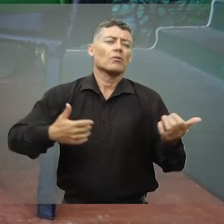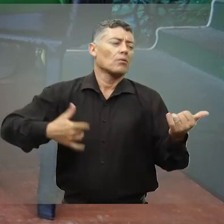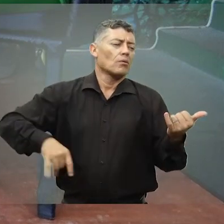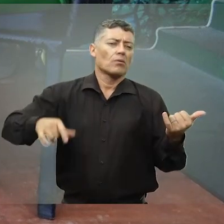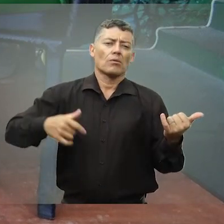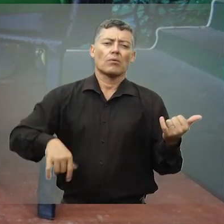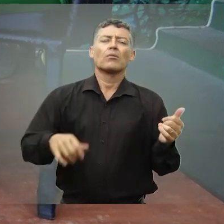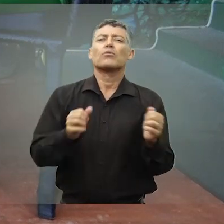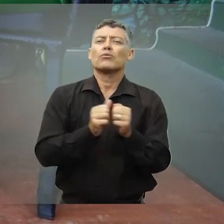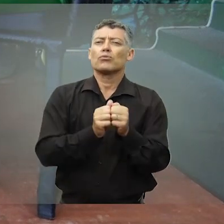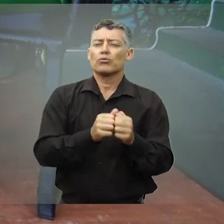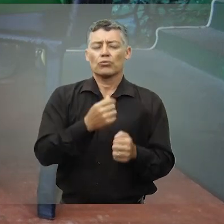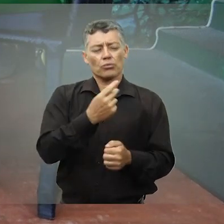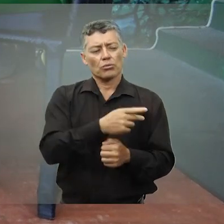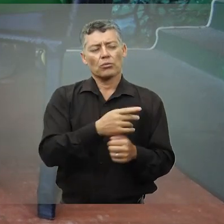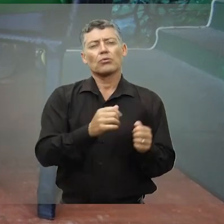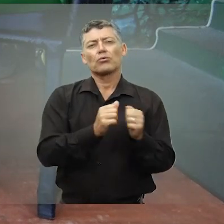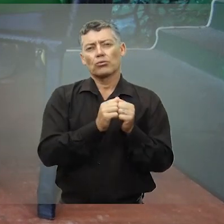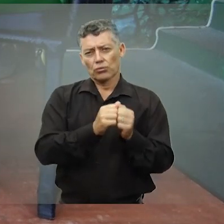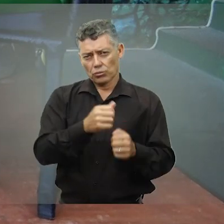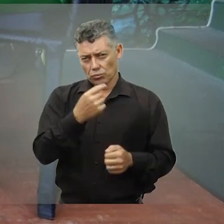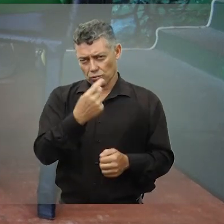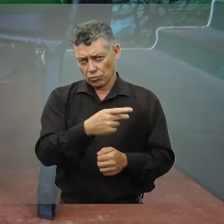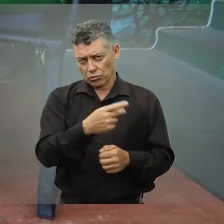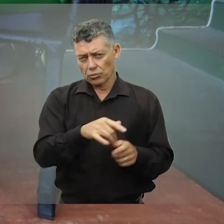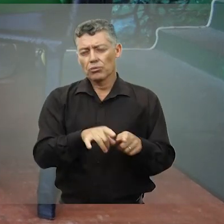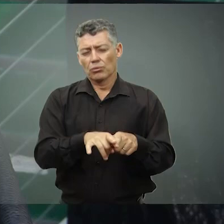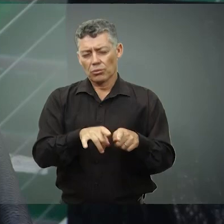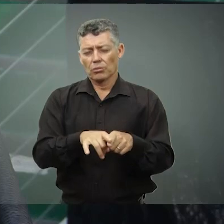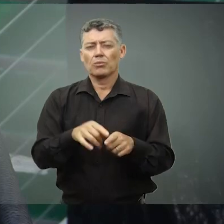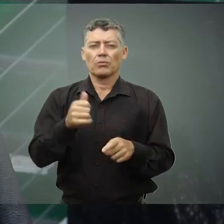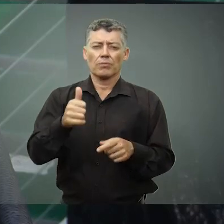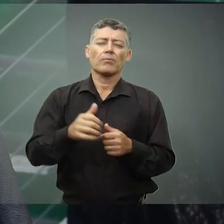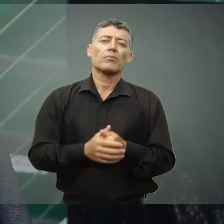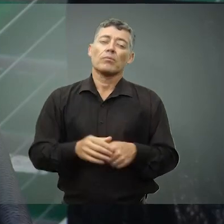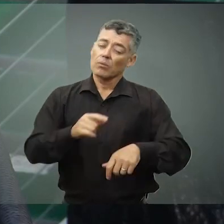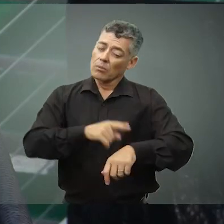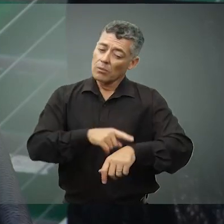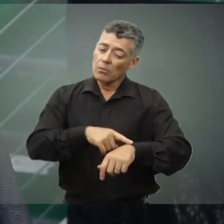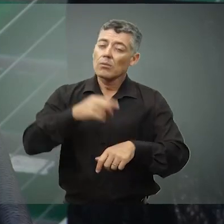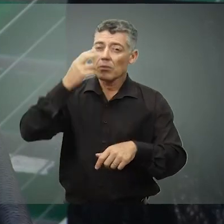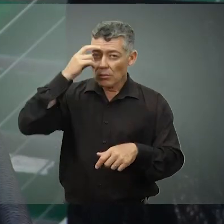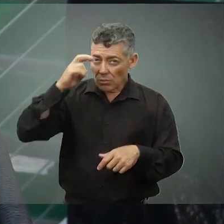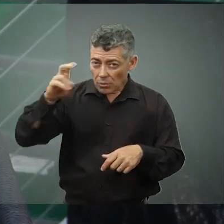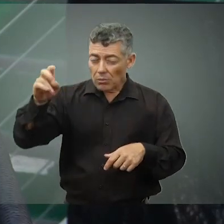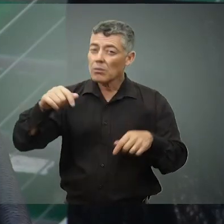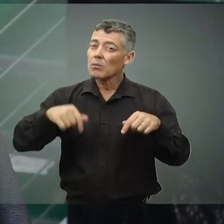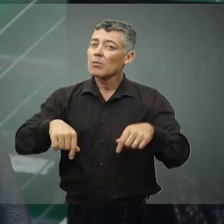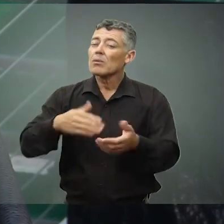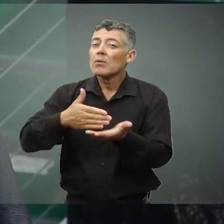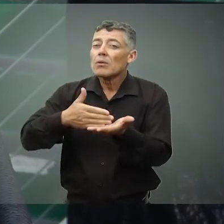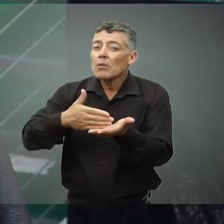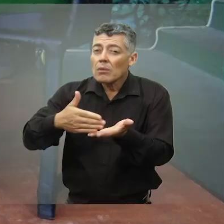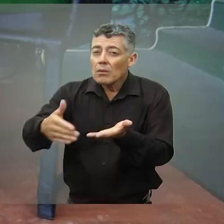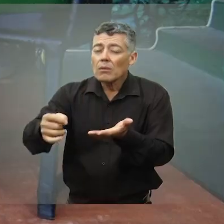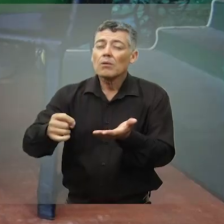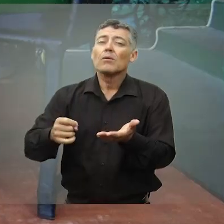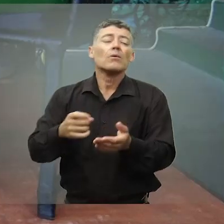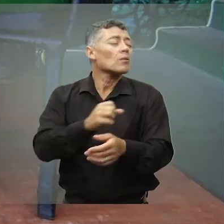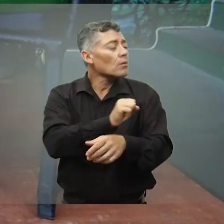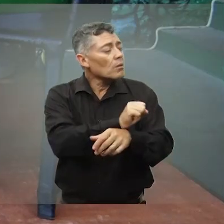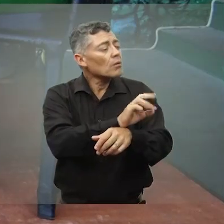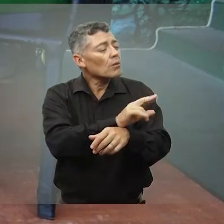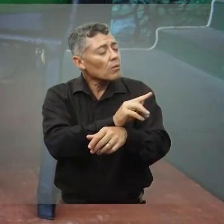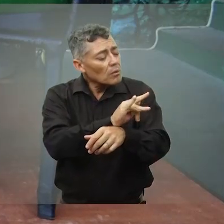Josias. O Josias, né, que está aqui conosco. Seja bem-vindo também, viu, Josias, ao Momento Cultural. E para a gente começar, Serginho, eu queria